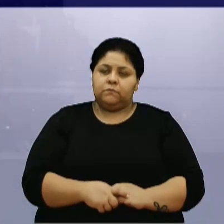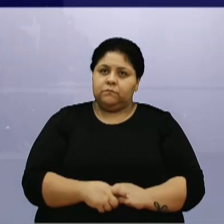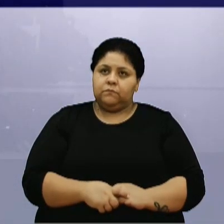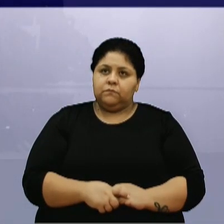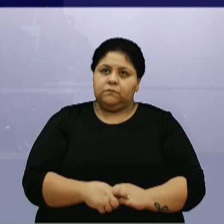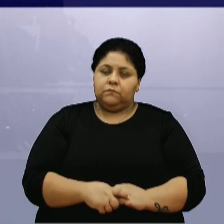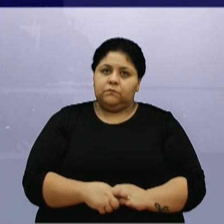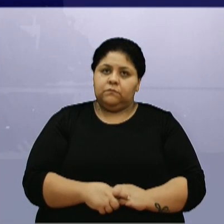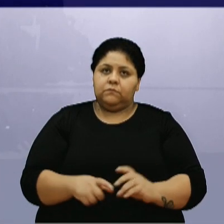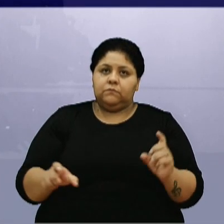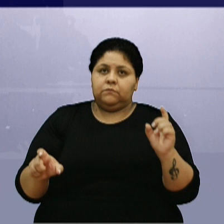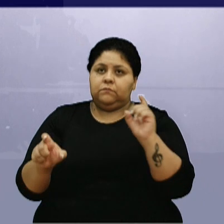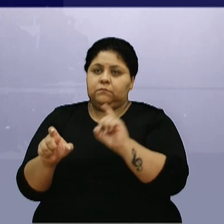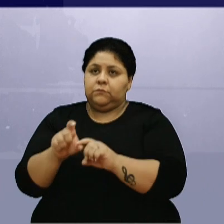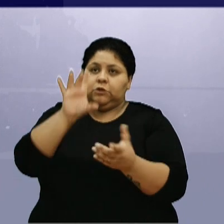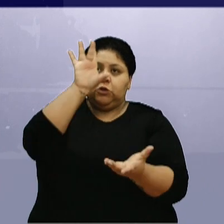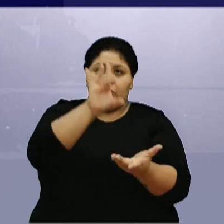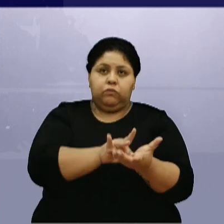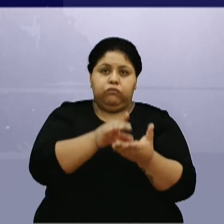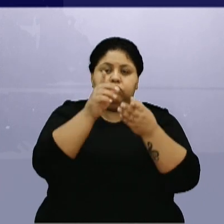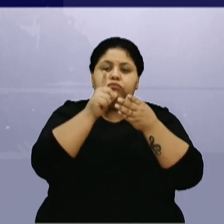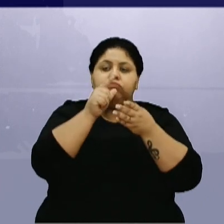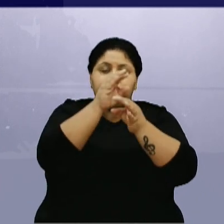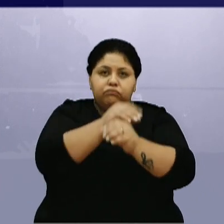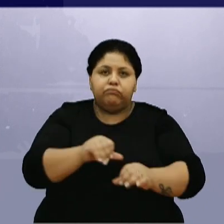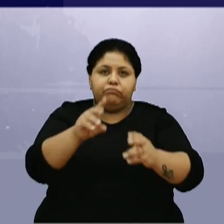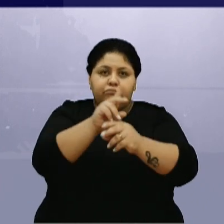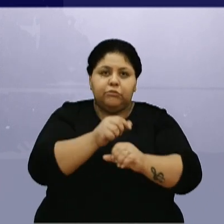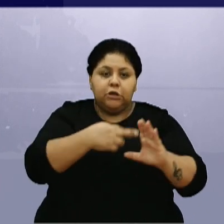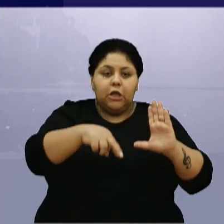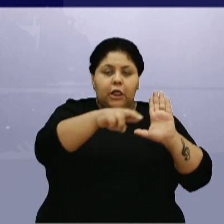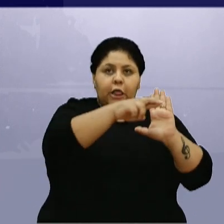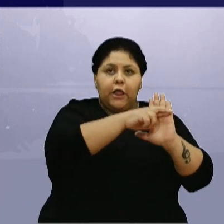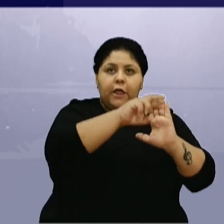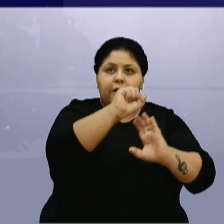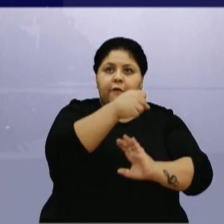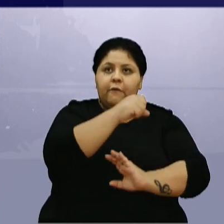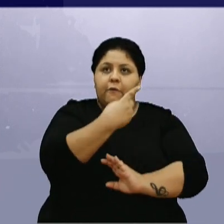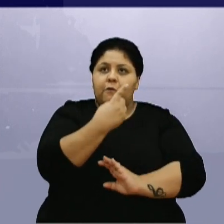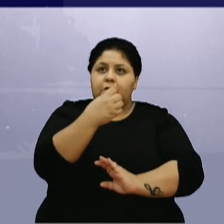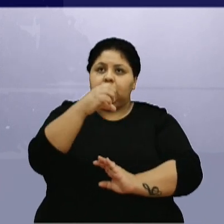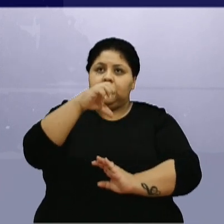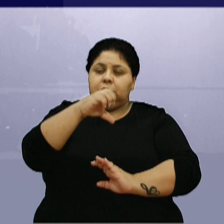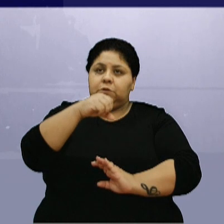A dívida consolidada líquida e resultado nominal, financiamentos, 819